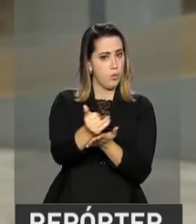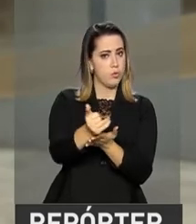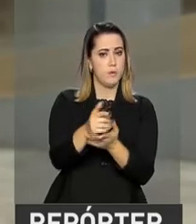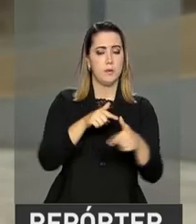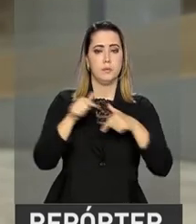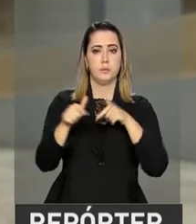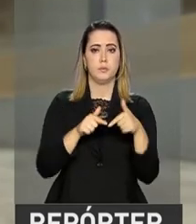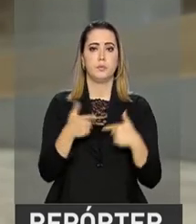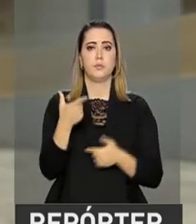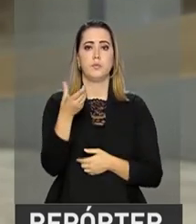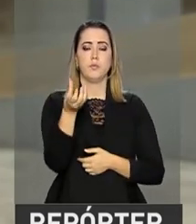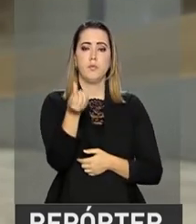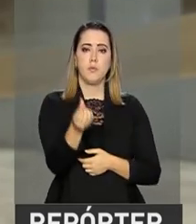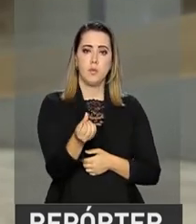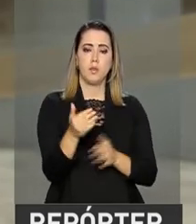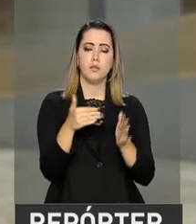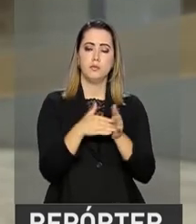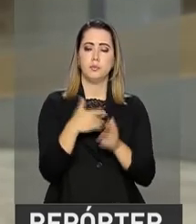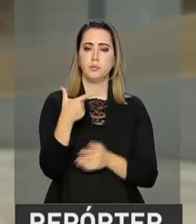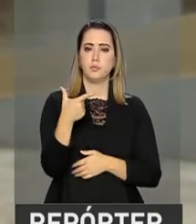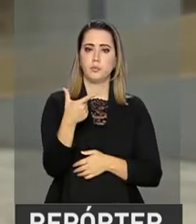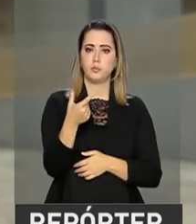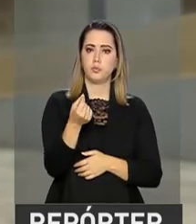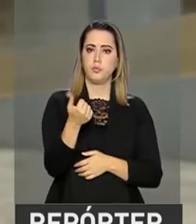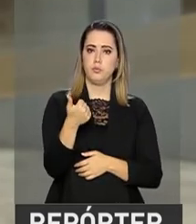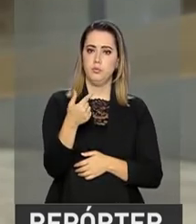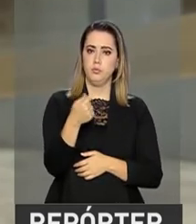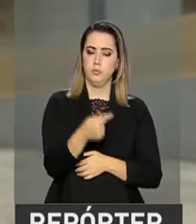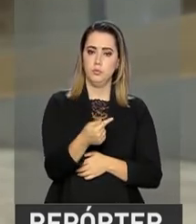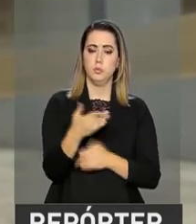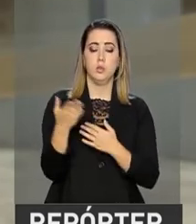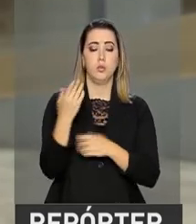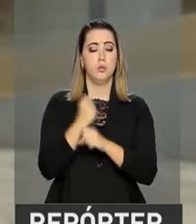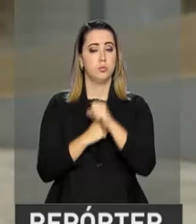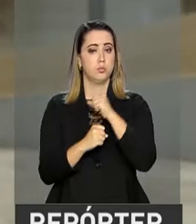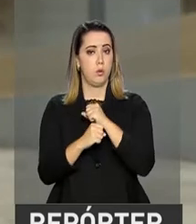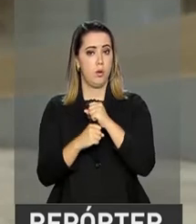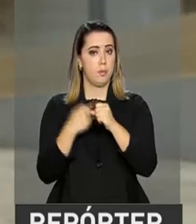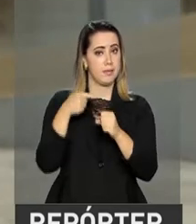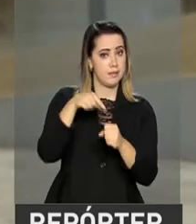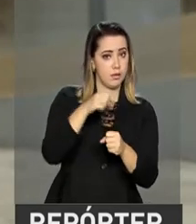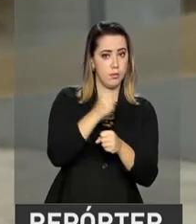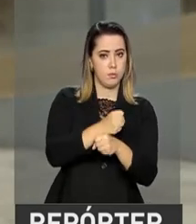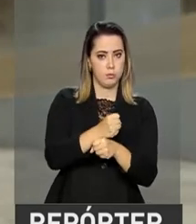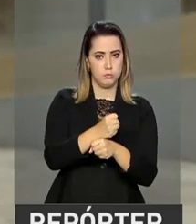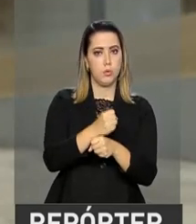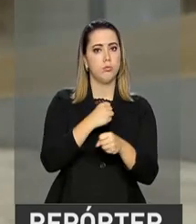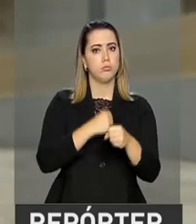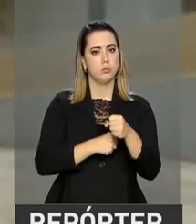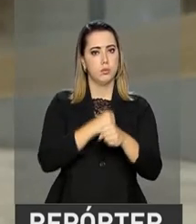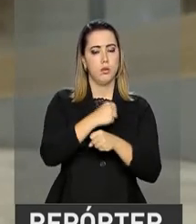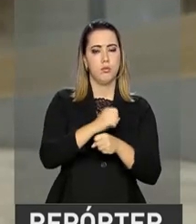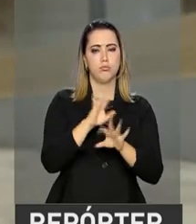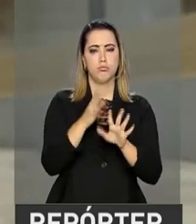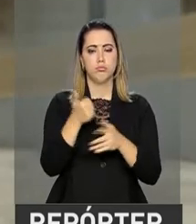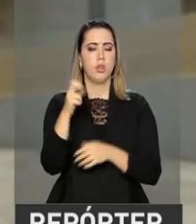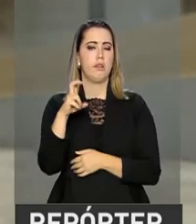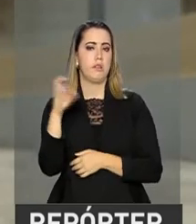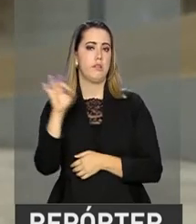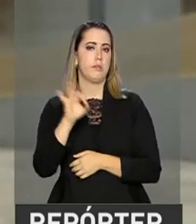2016 e 2017 na passagem do ano passado para este ano o índice de efetivação chegou a